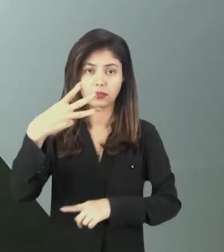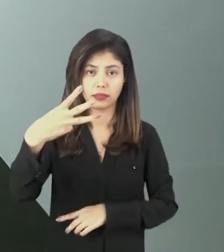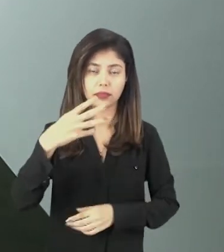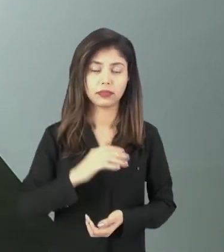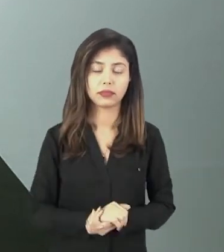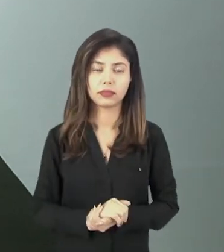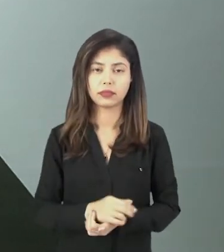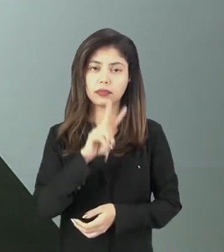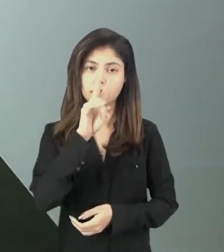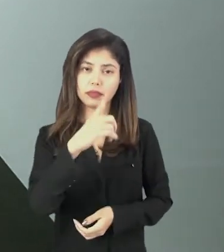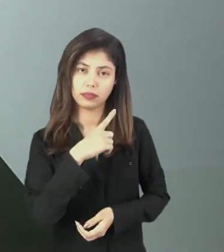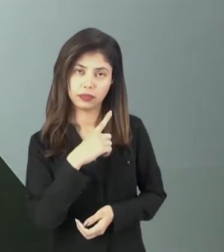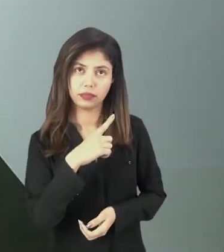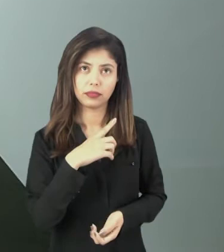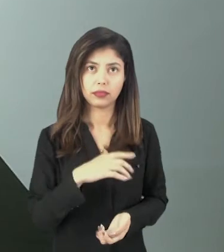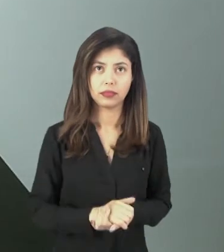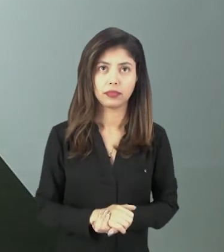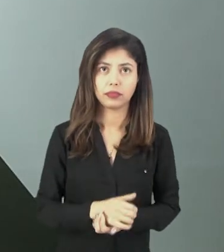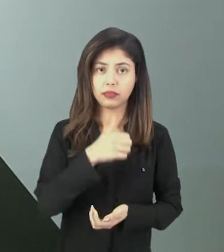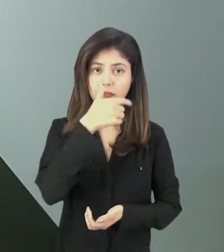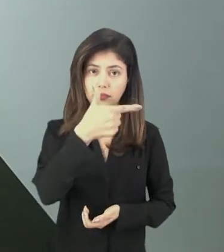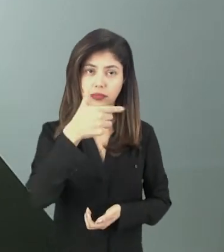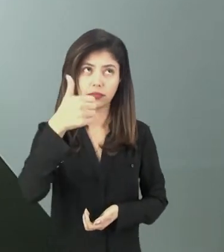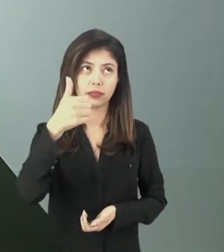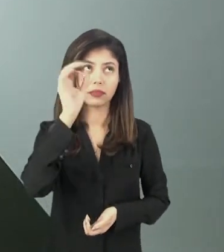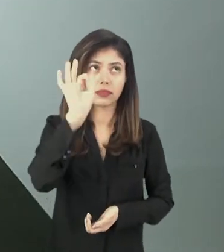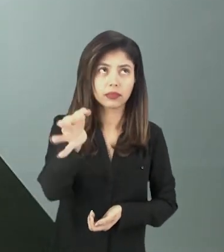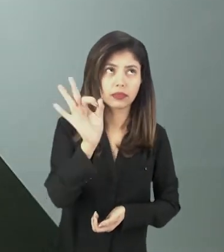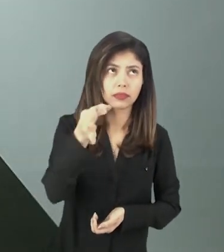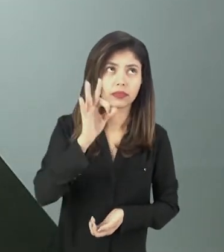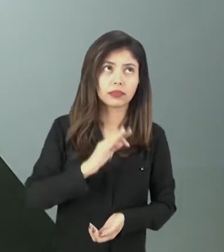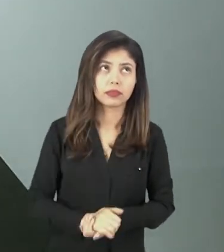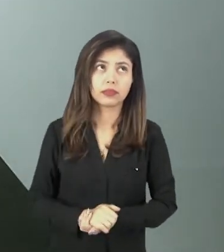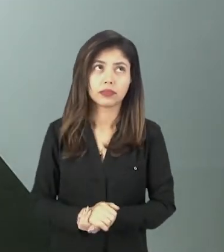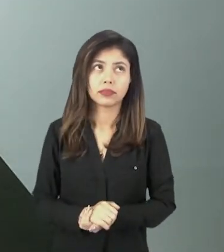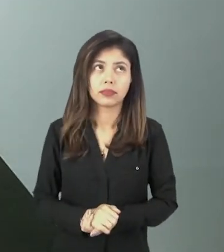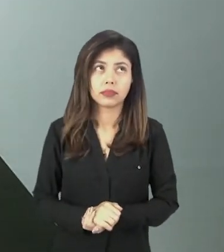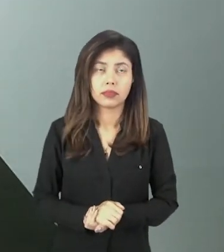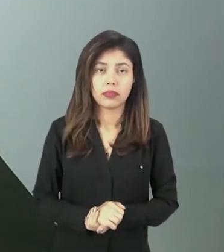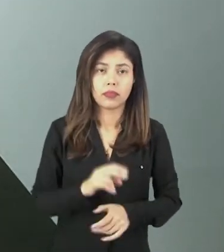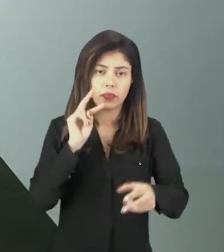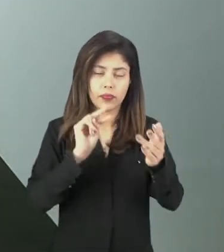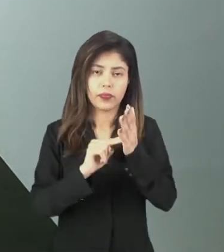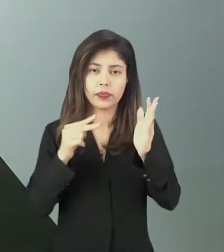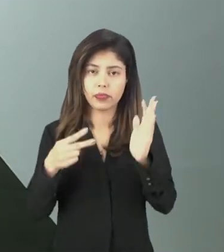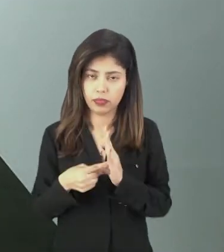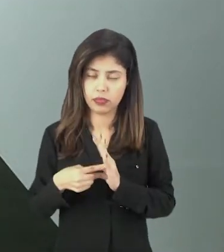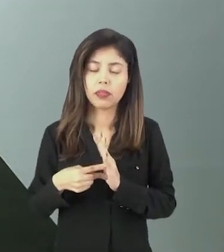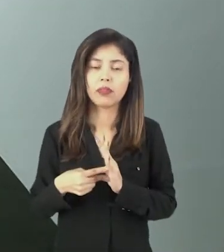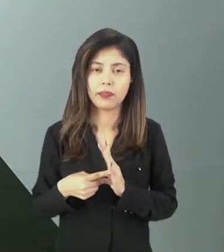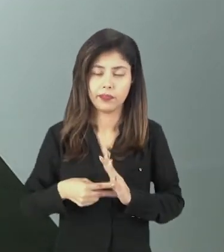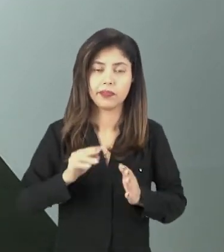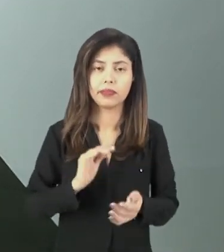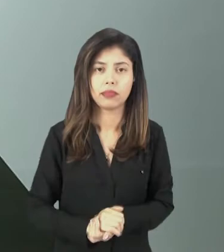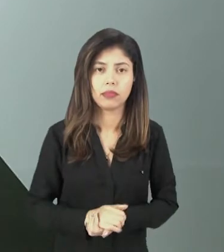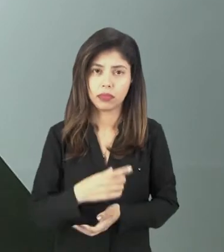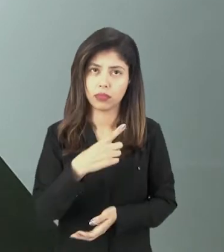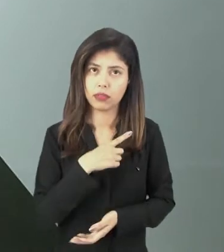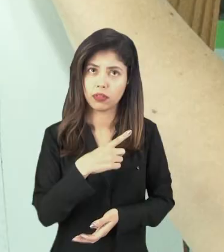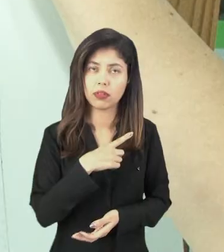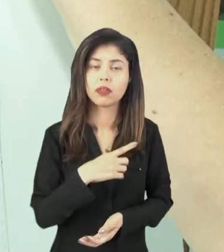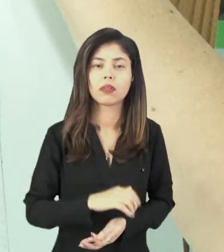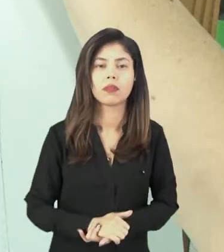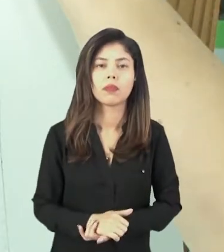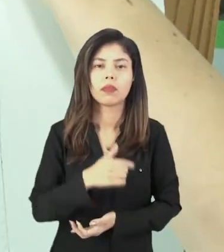X3 eu vou ter 21 pertinho Então significa que eu tenho